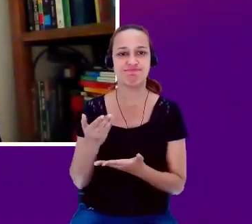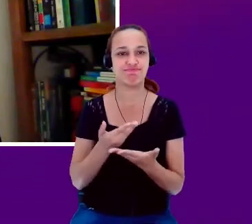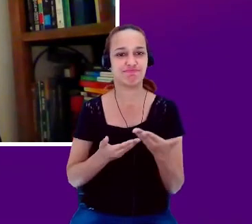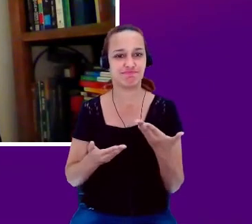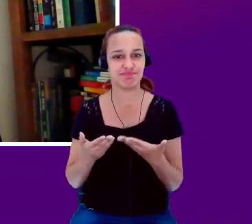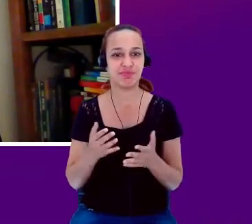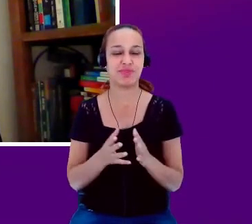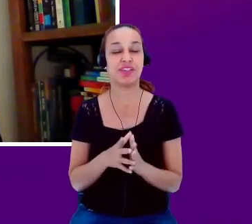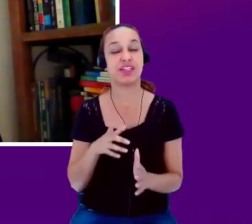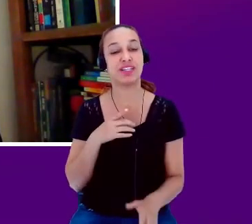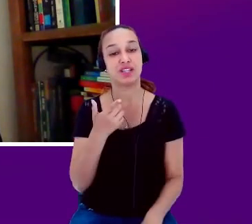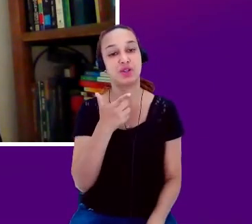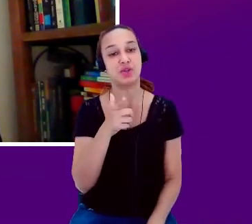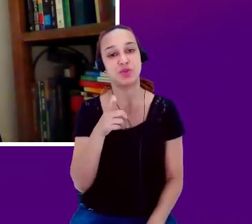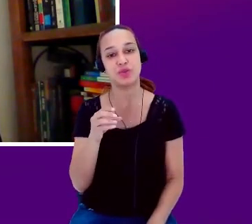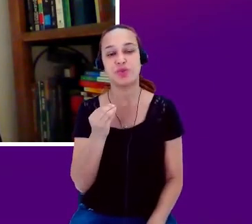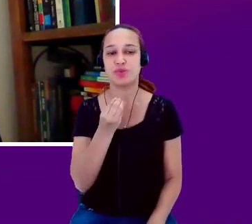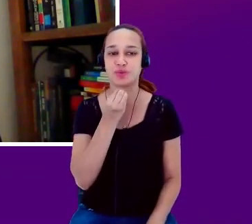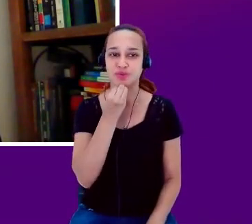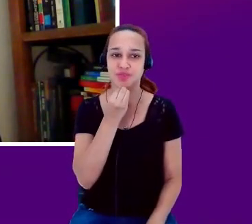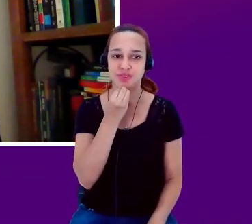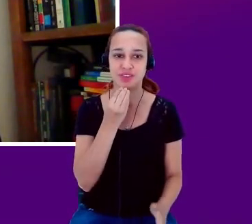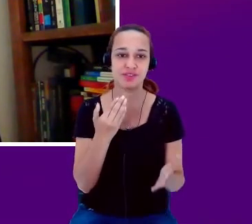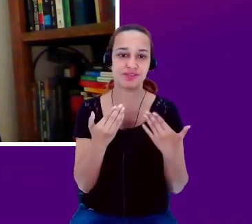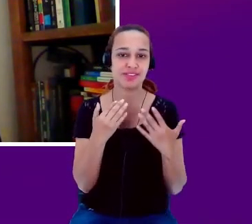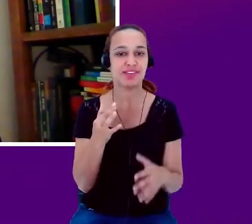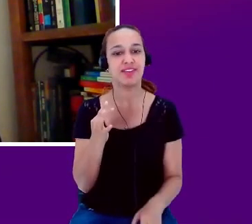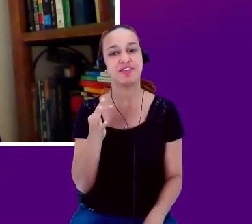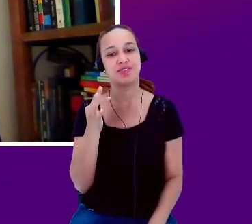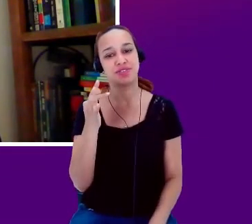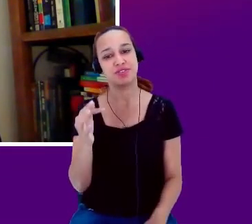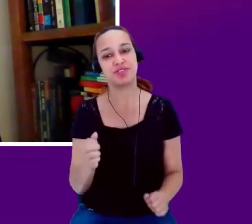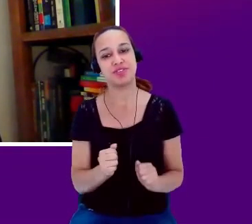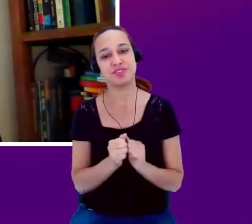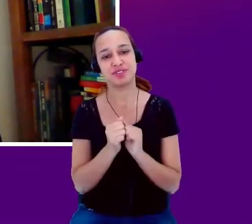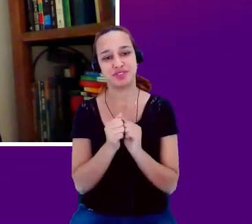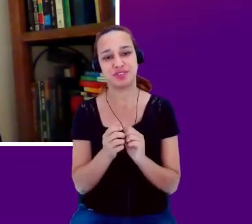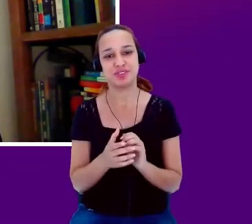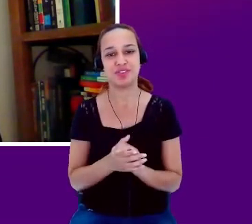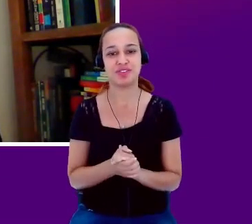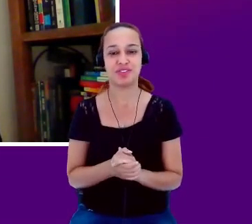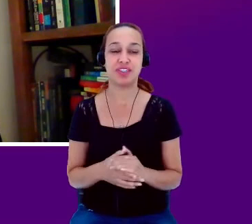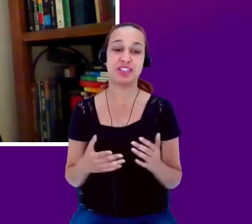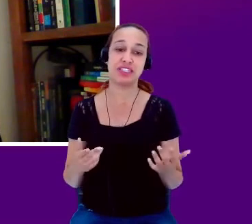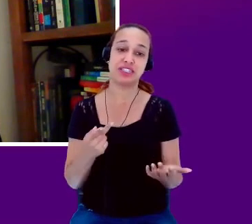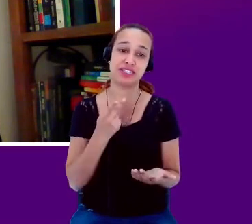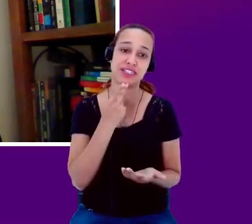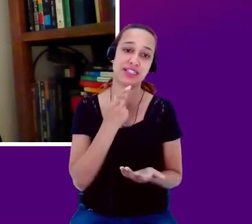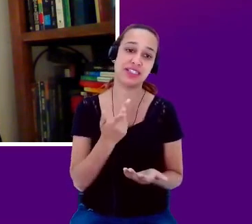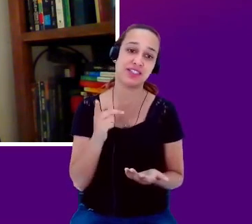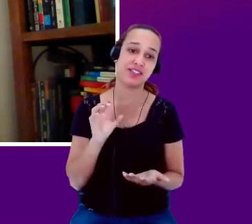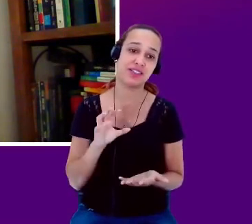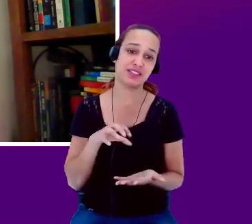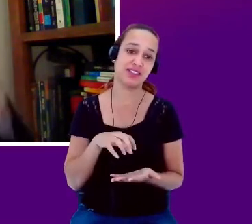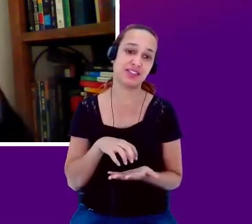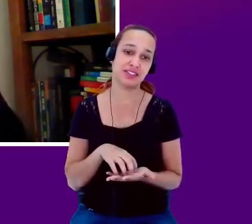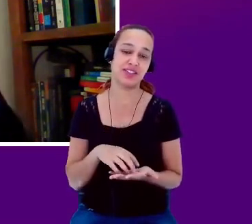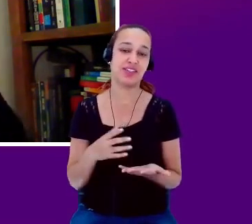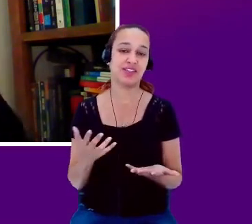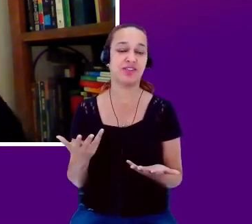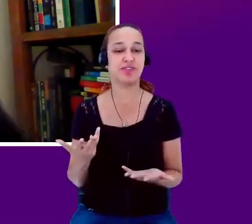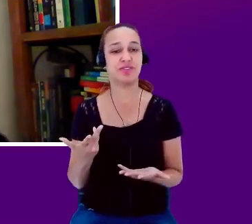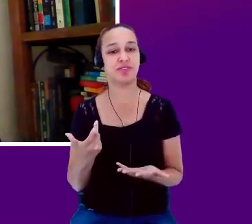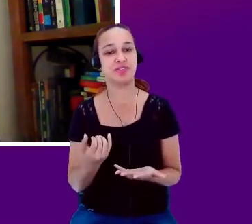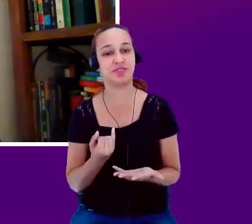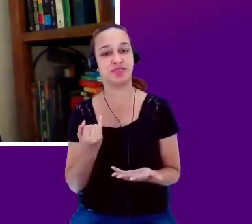ainda outras oportunidades de diálogo futuramente, tenho muita confiança nisso. E dizer que é um setor fascinante